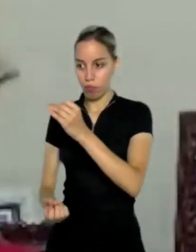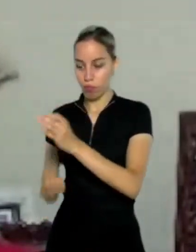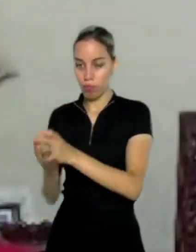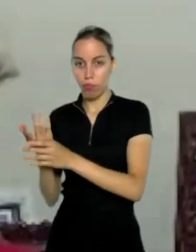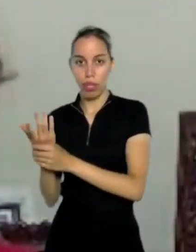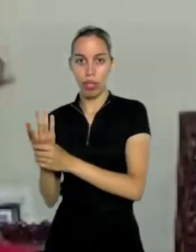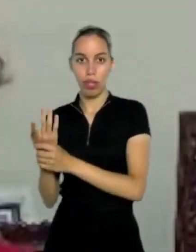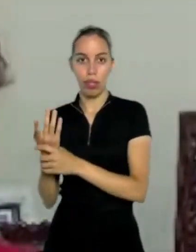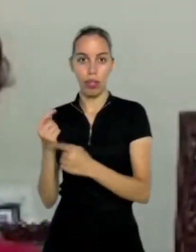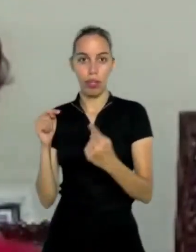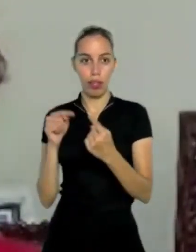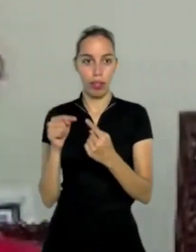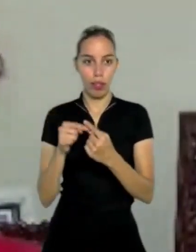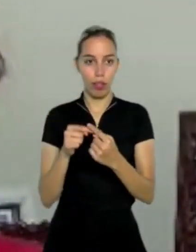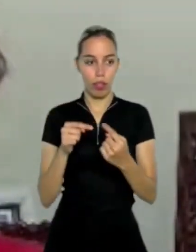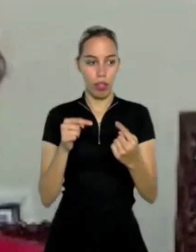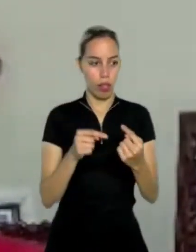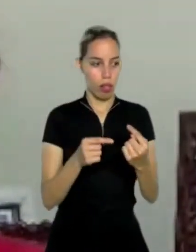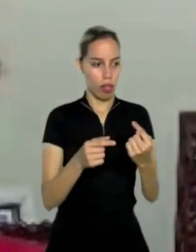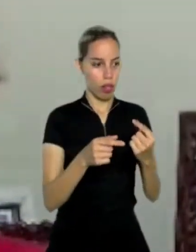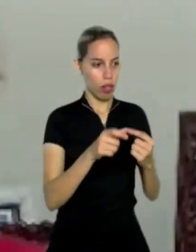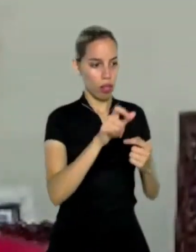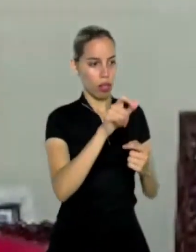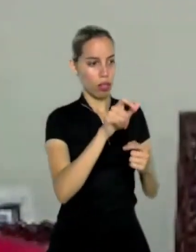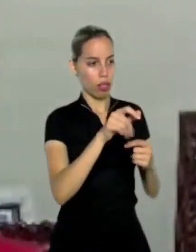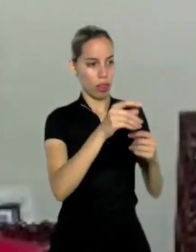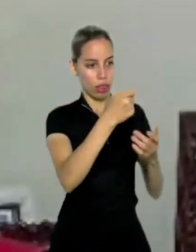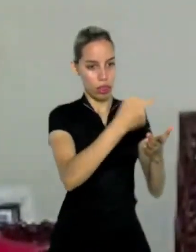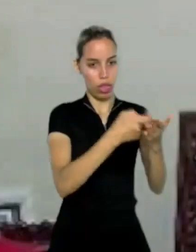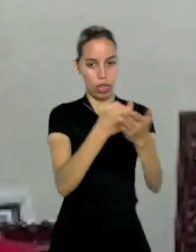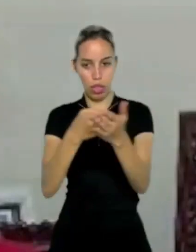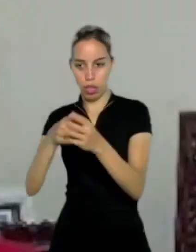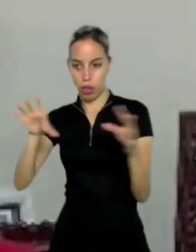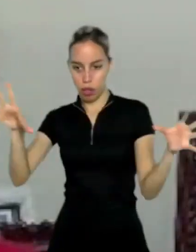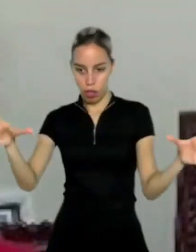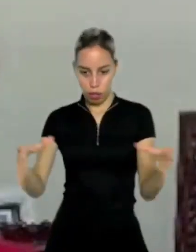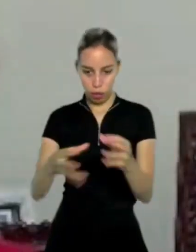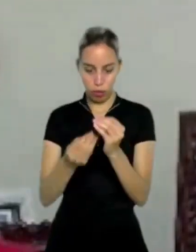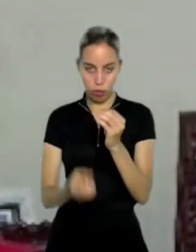coletivos literários, o que proporcionou a gente aumentar